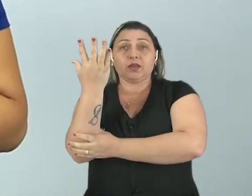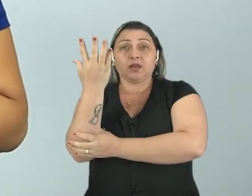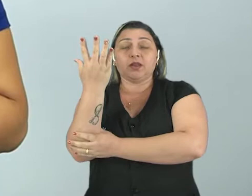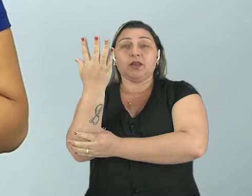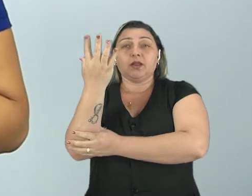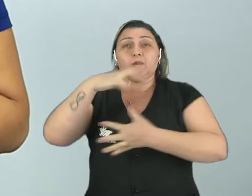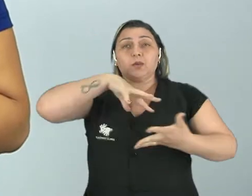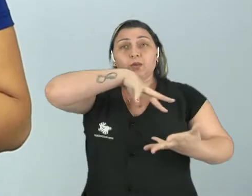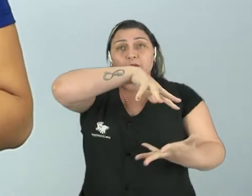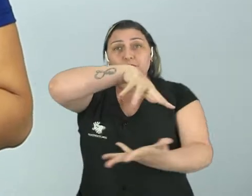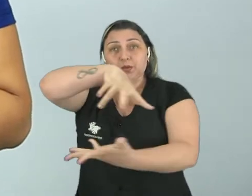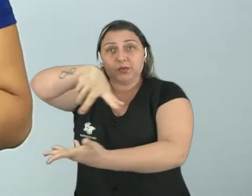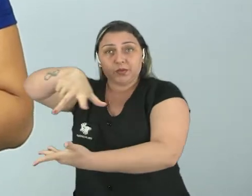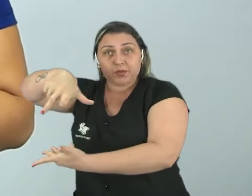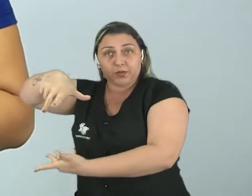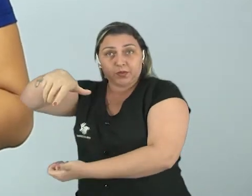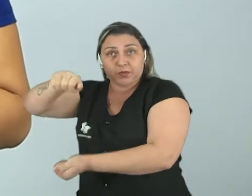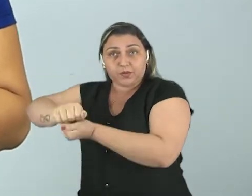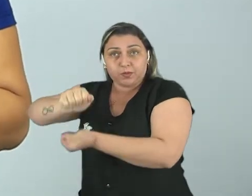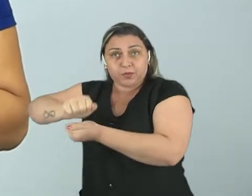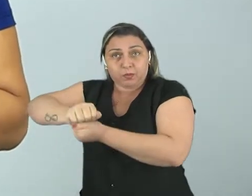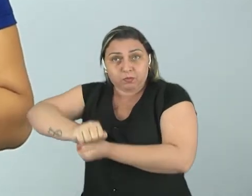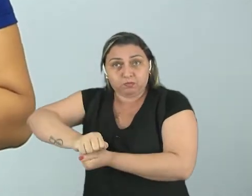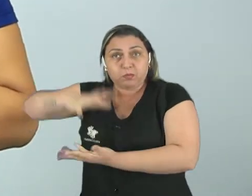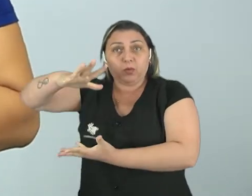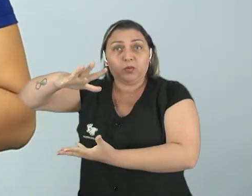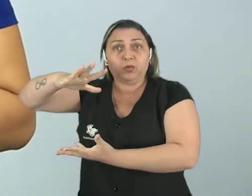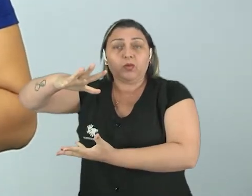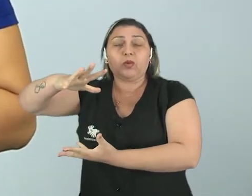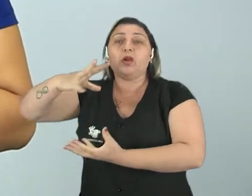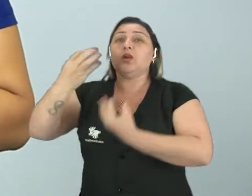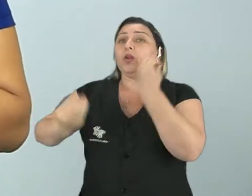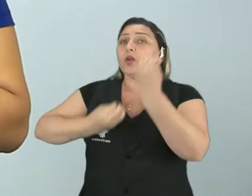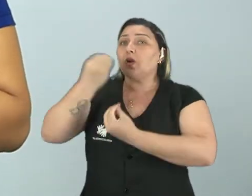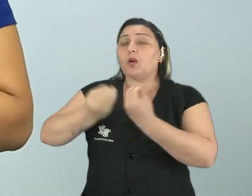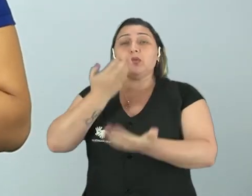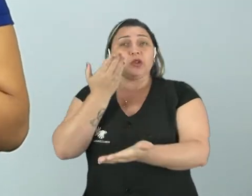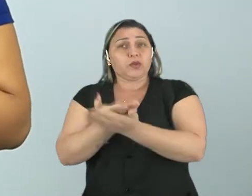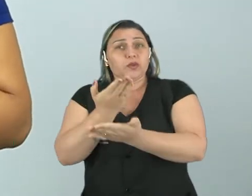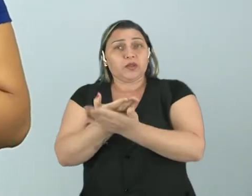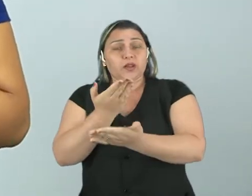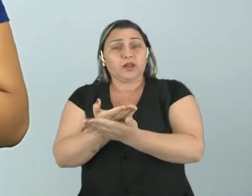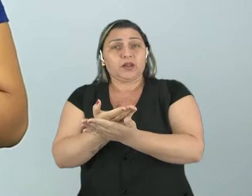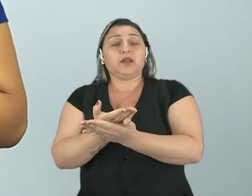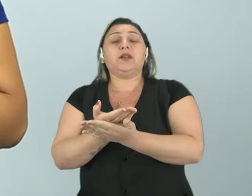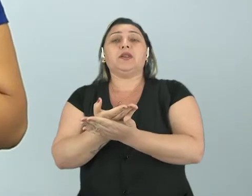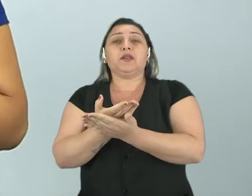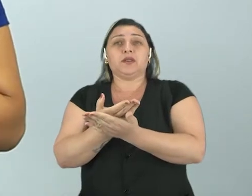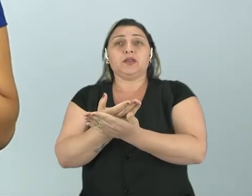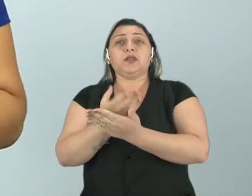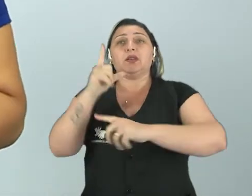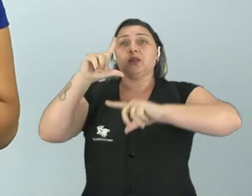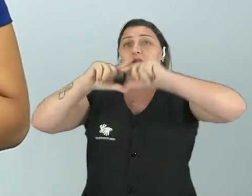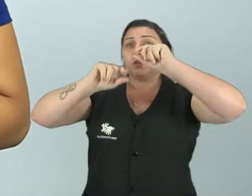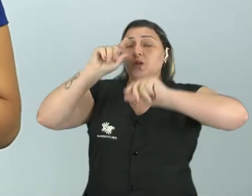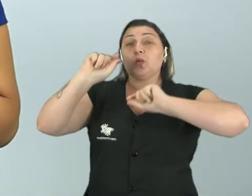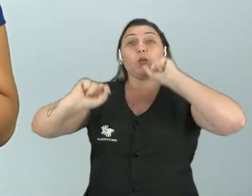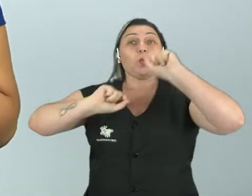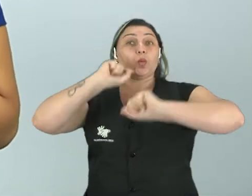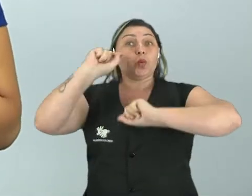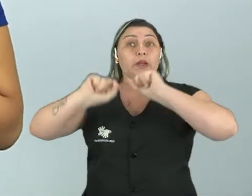criação do universo, de como que eles estudavam as constelações, o que é